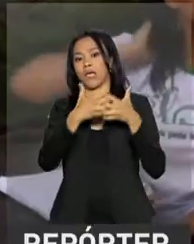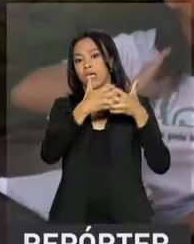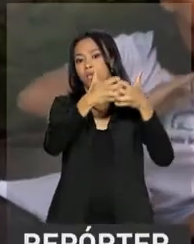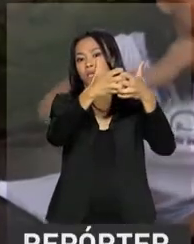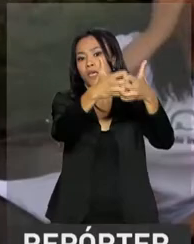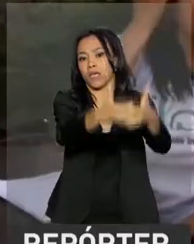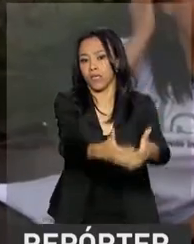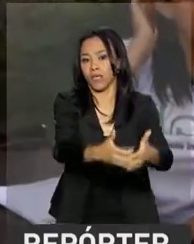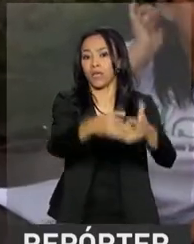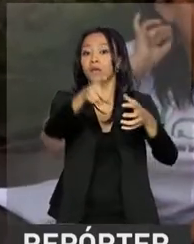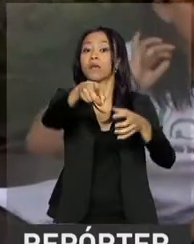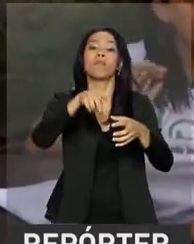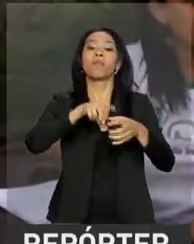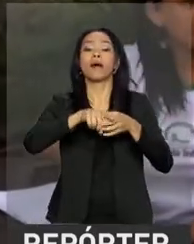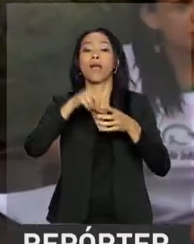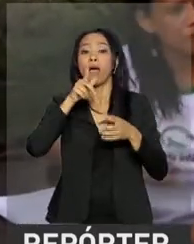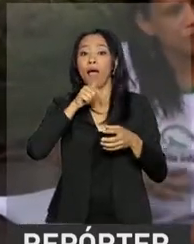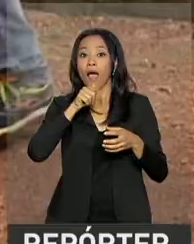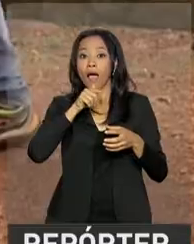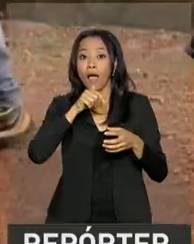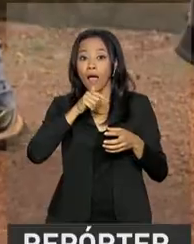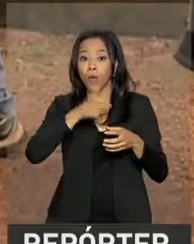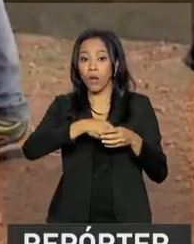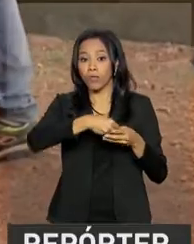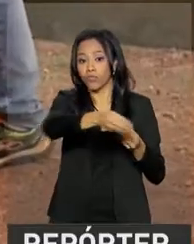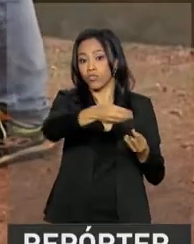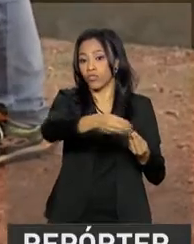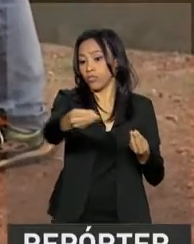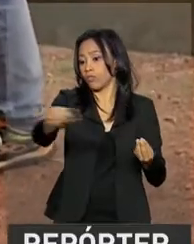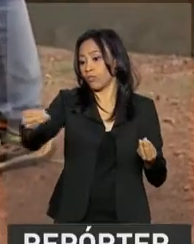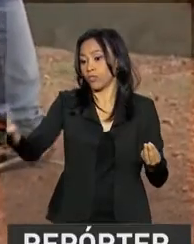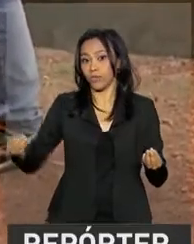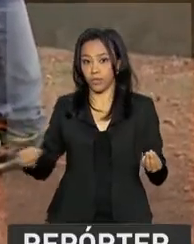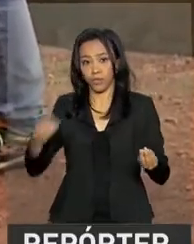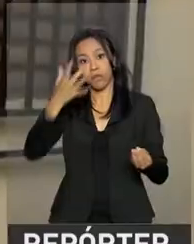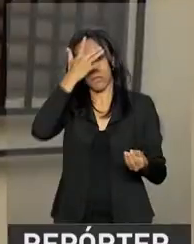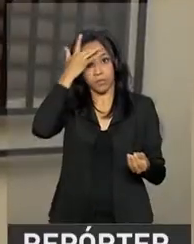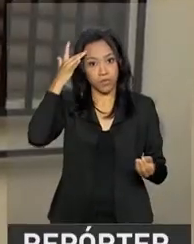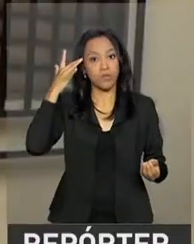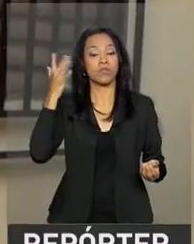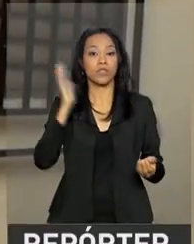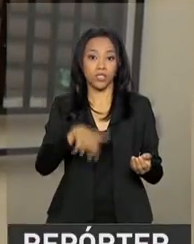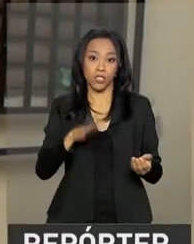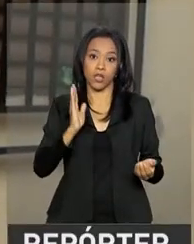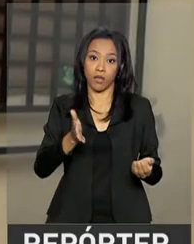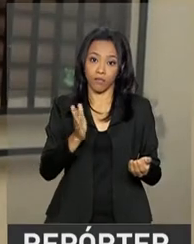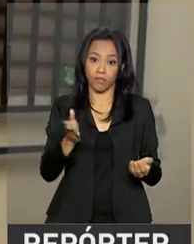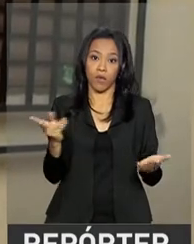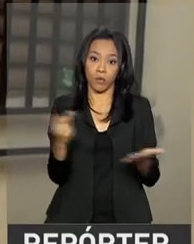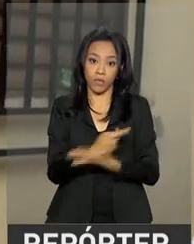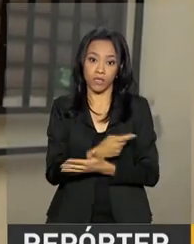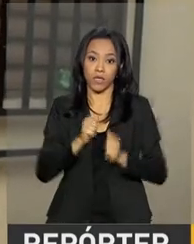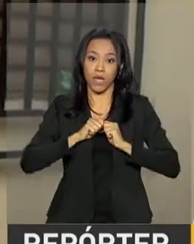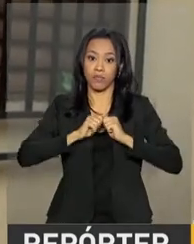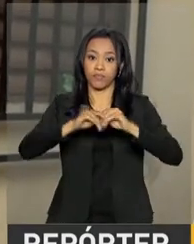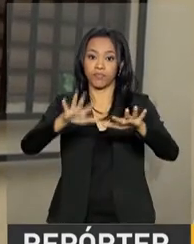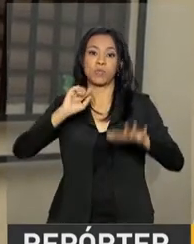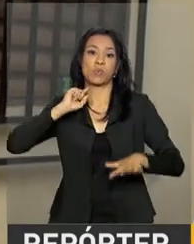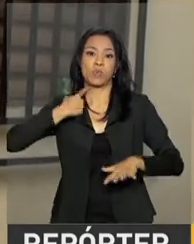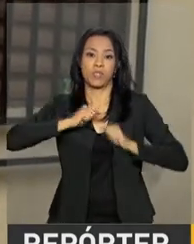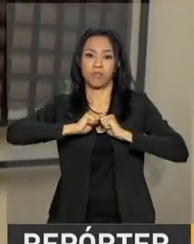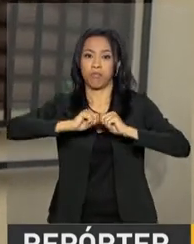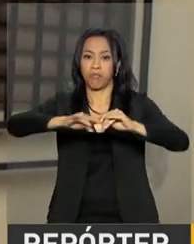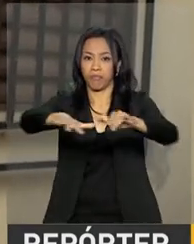de 15 mil galões de água mineral para a população atingida pela contaminação já solicitei à defesa civil nacional